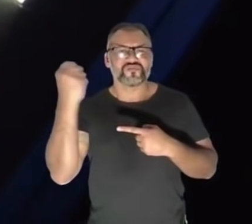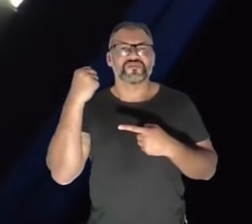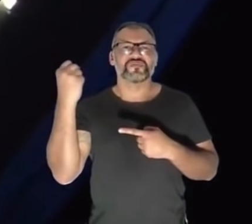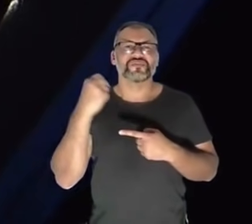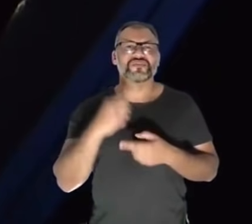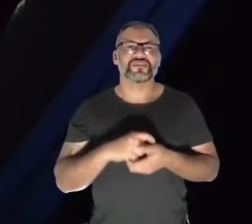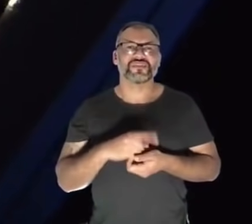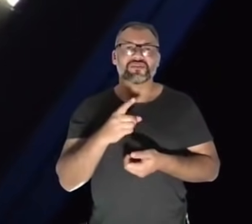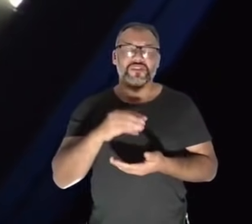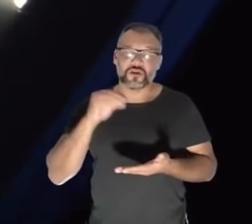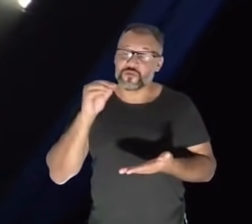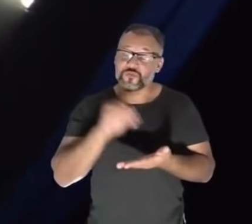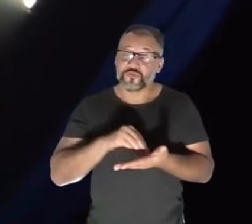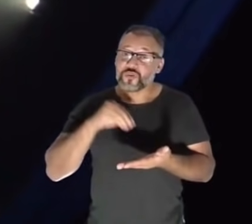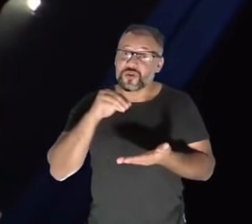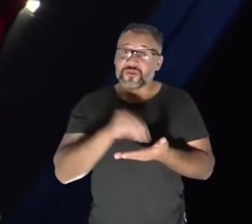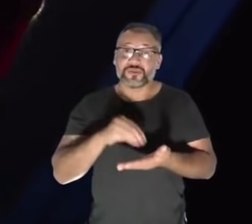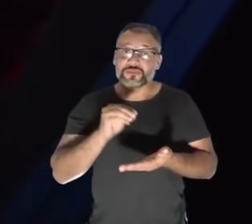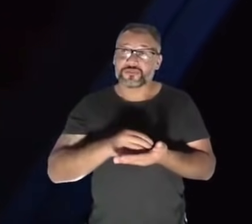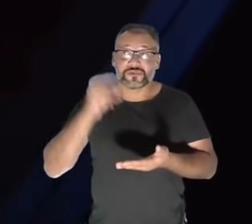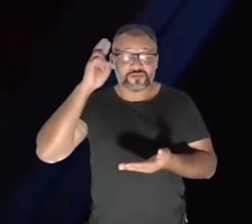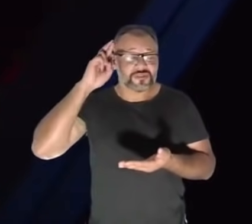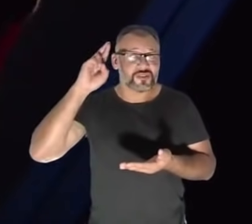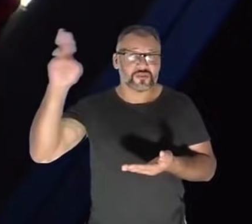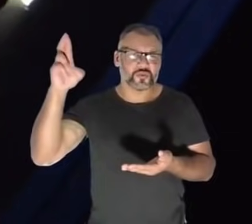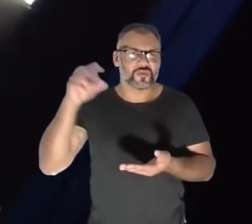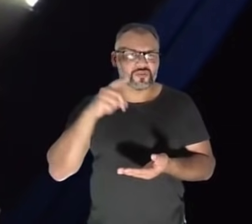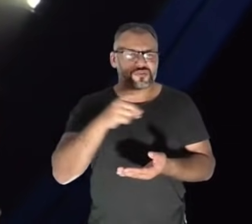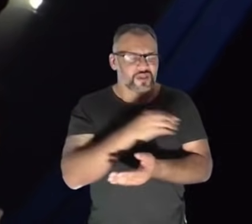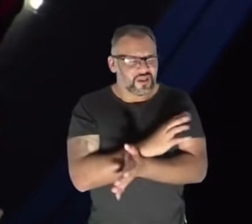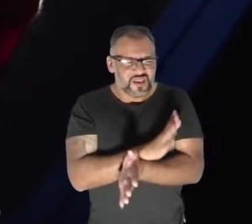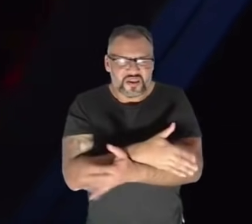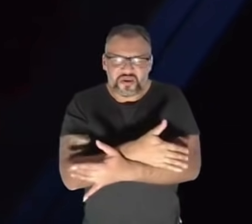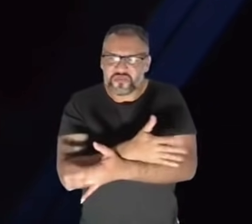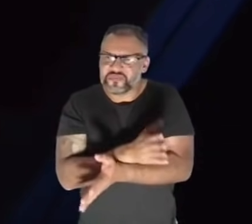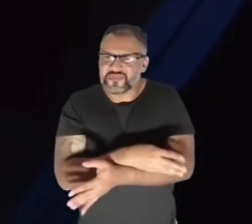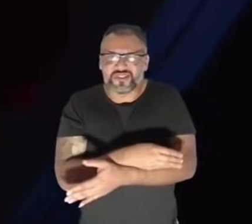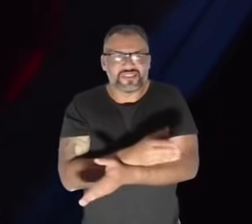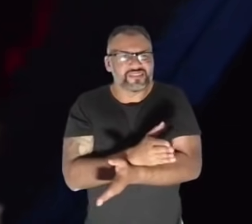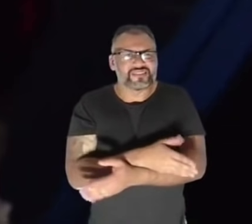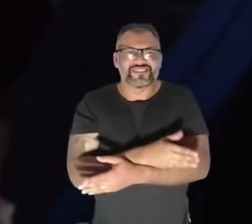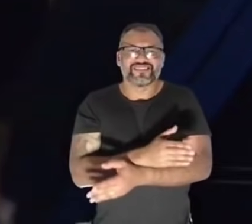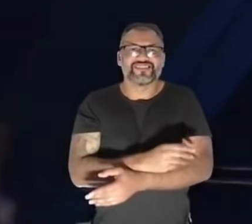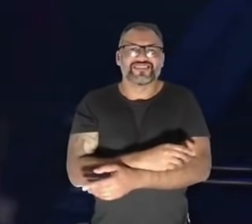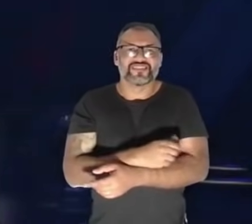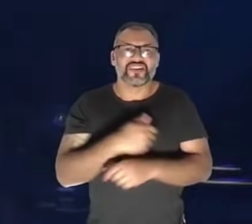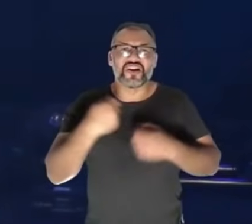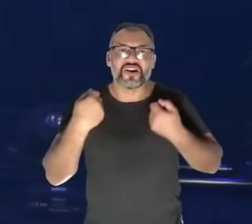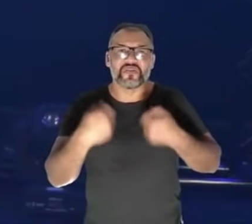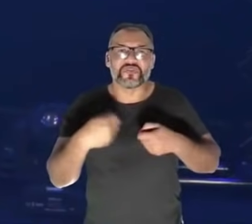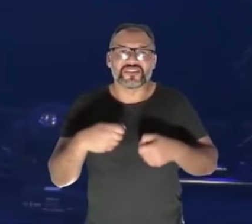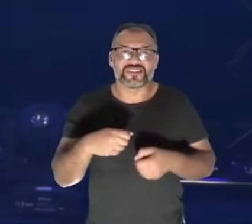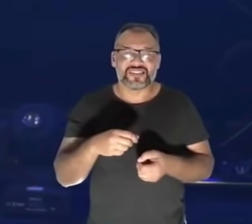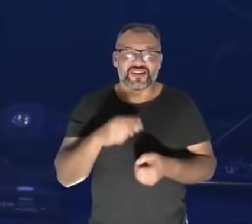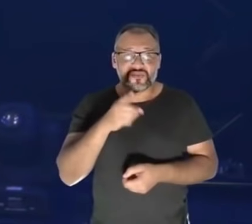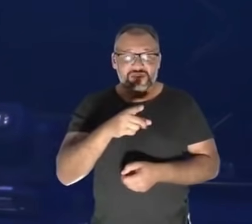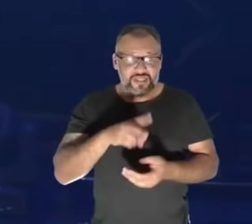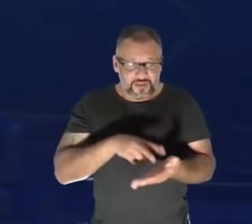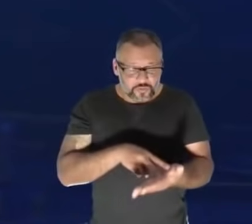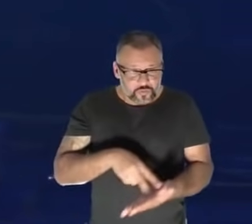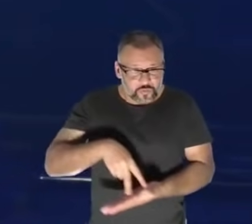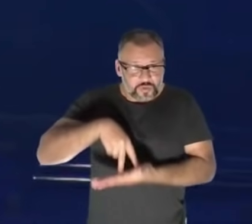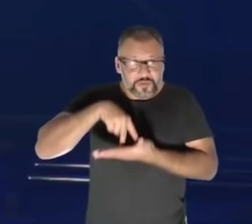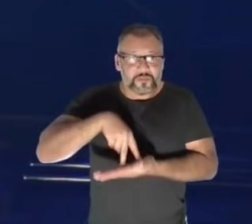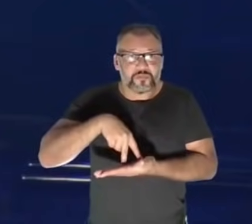perdidos o senhor é a única fonte de erros diabo não se atropela a única forma de ficar em pé a